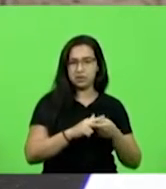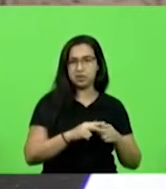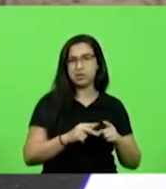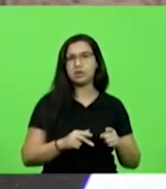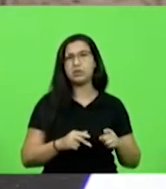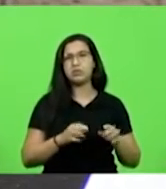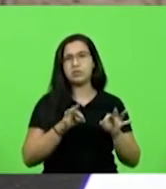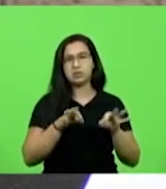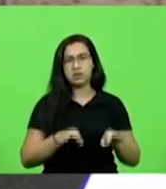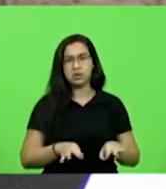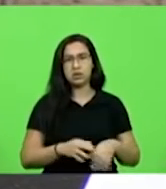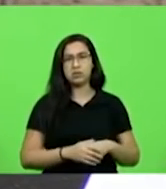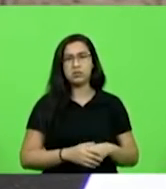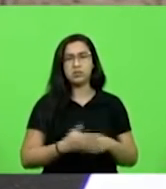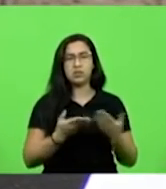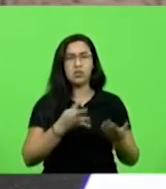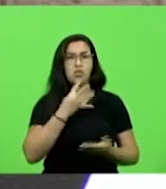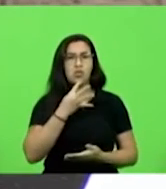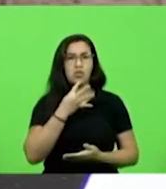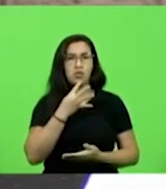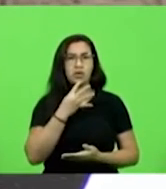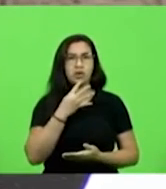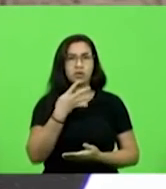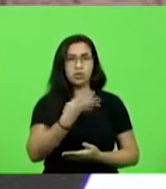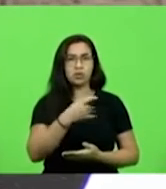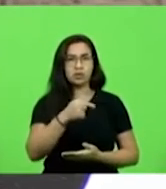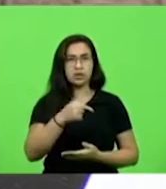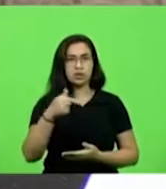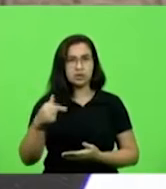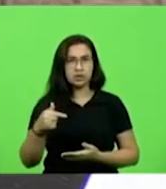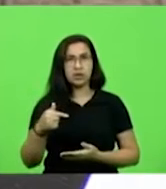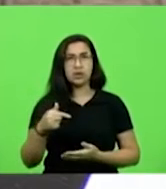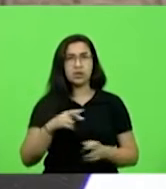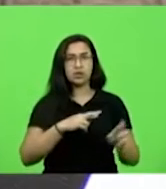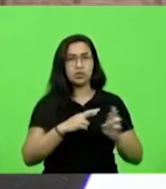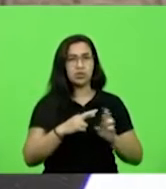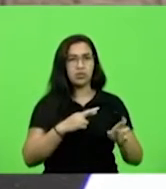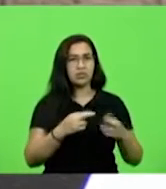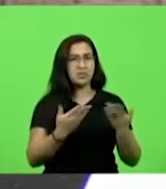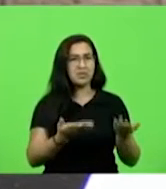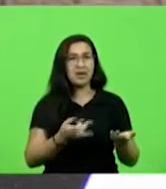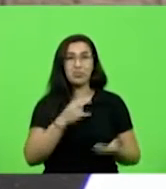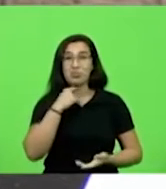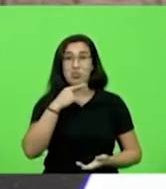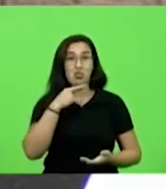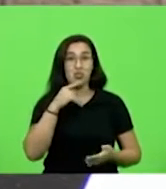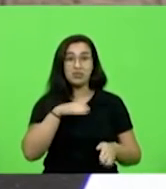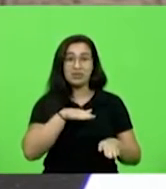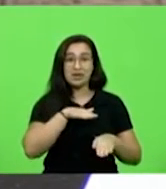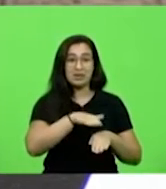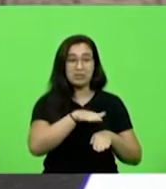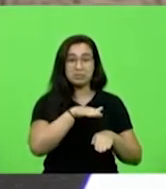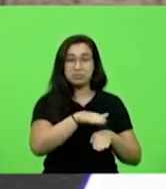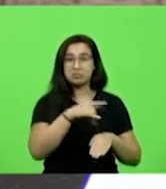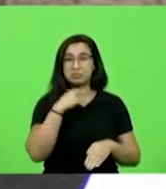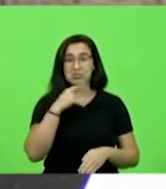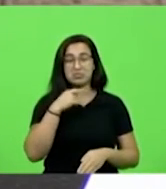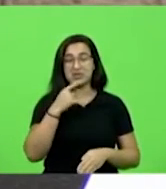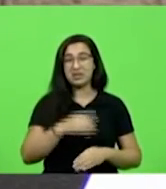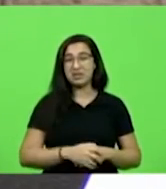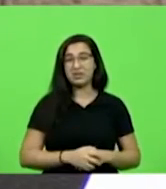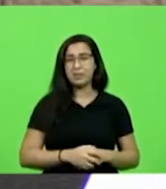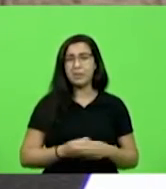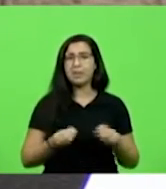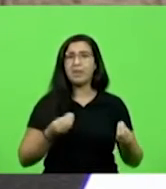SC-477, que vai de Blumenau a Canoinhas, passando por Major Vieira, está intrafegável. Né? Então, como é que nós vamos